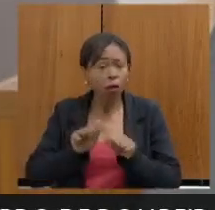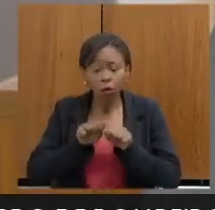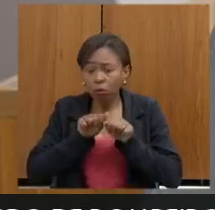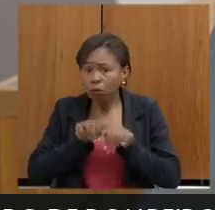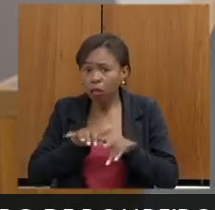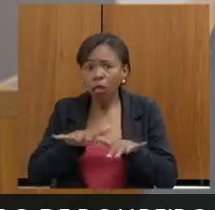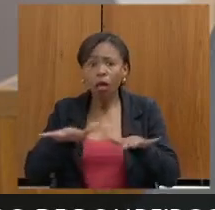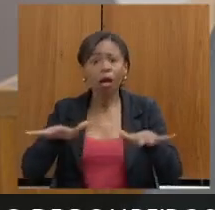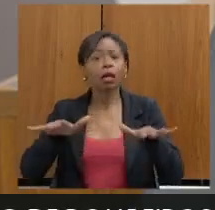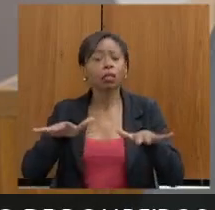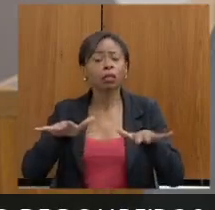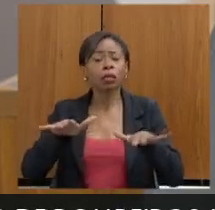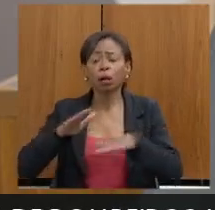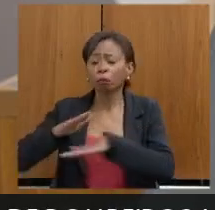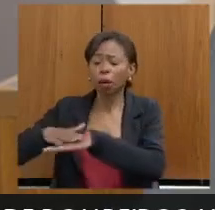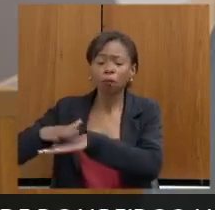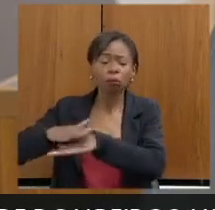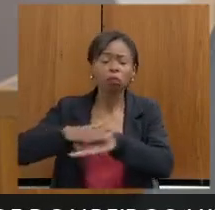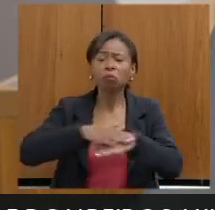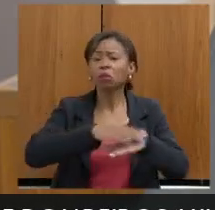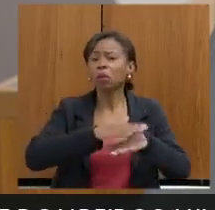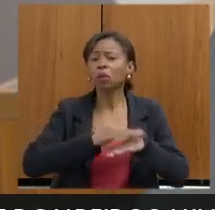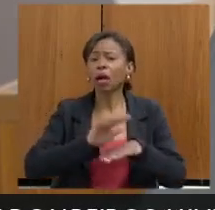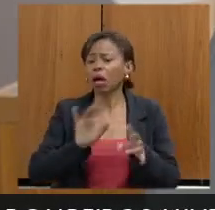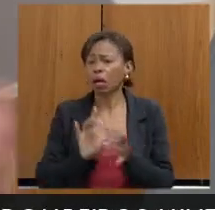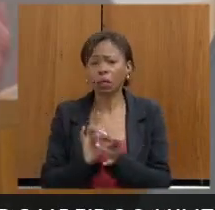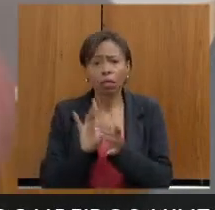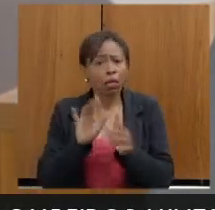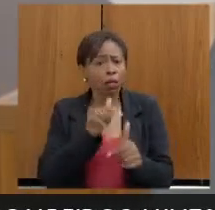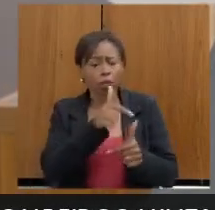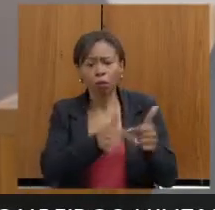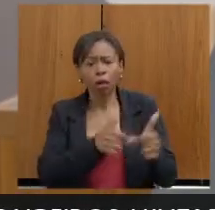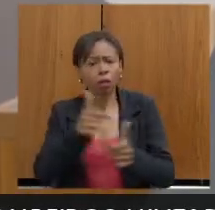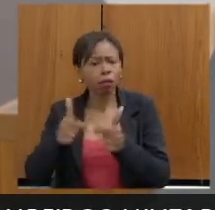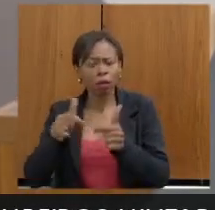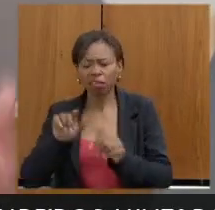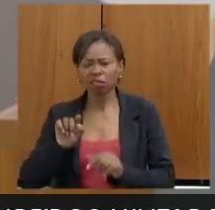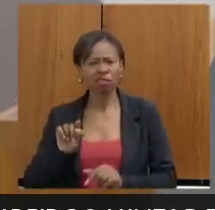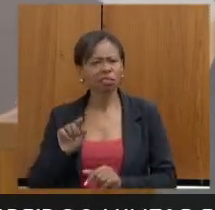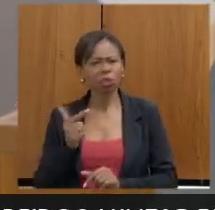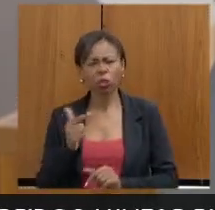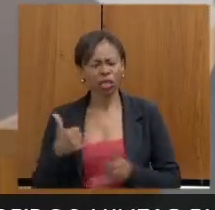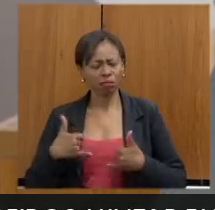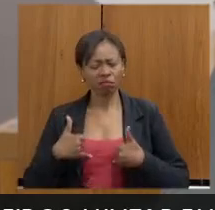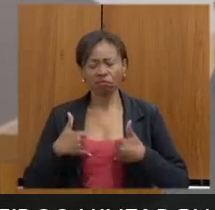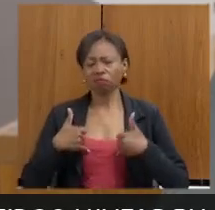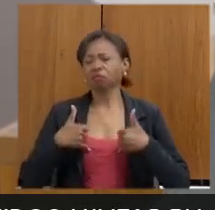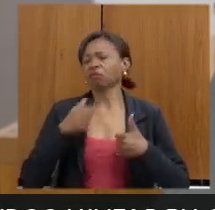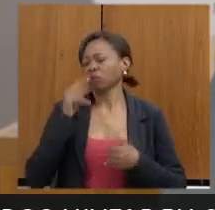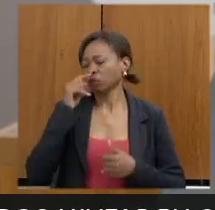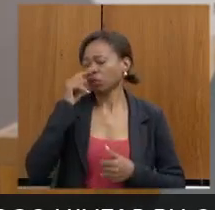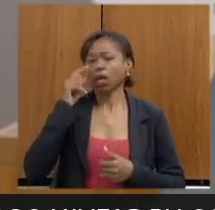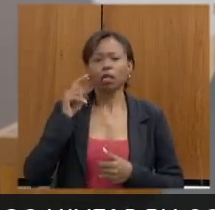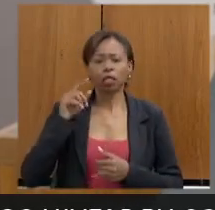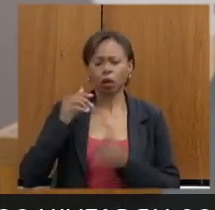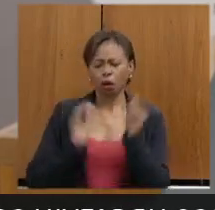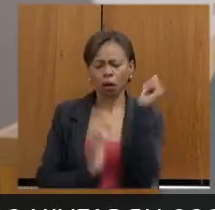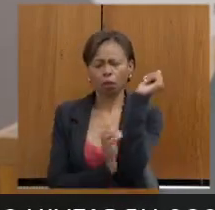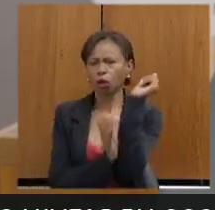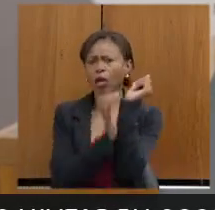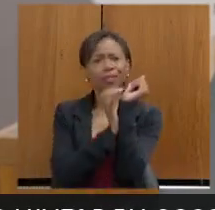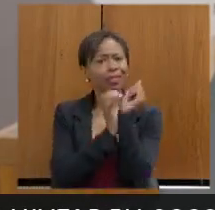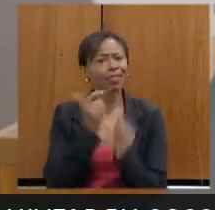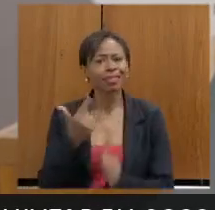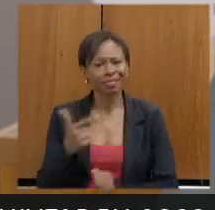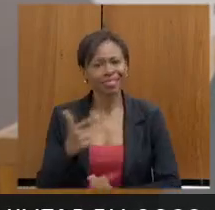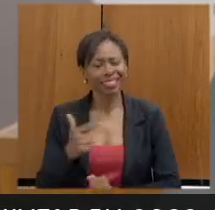quem está lá na ponta realizando o trabalho nessa e sem burocracias e com isso